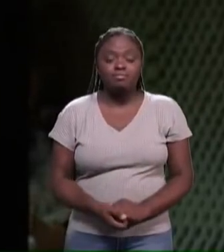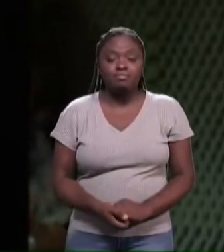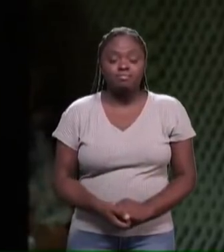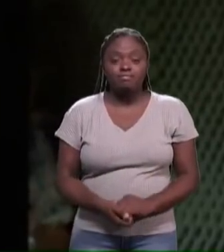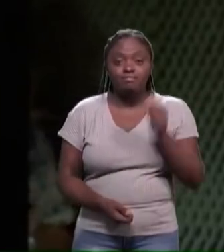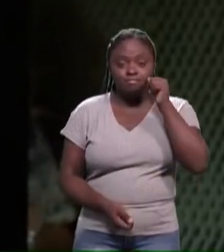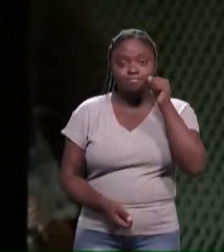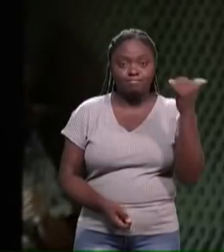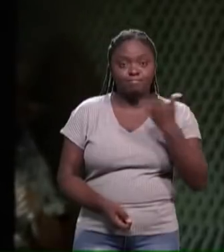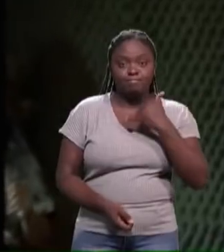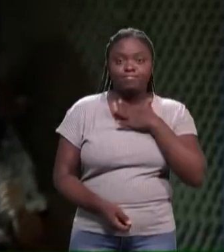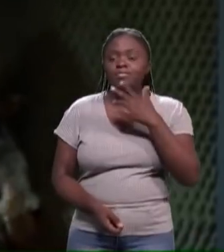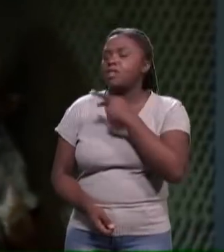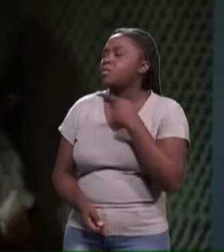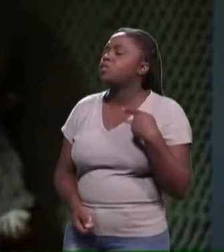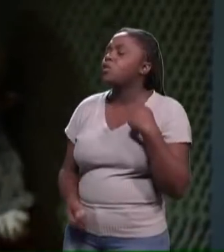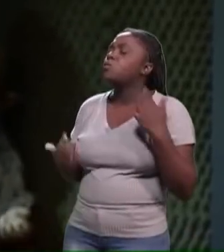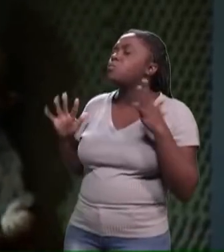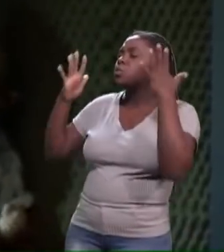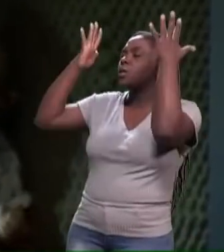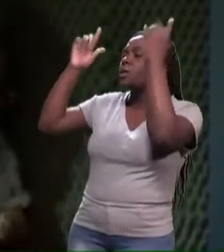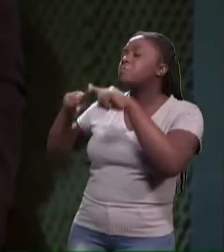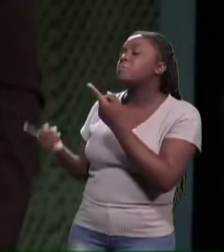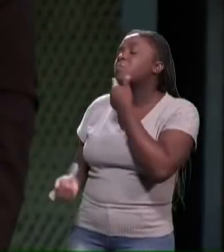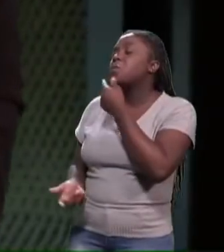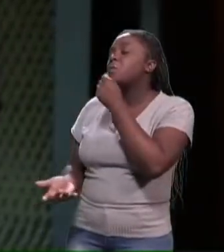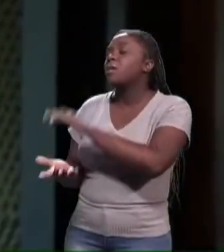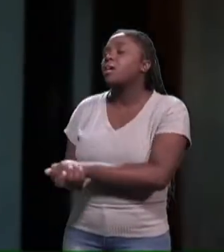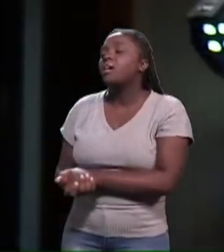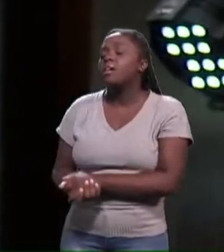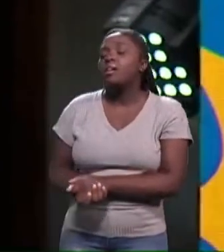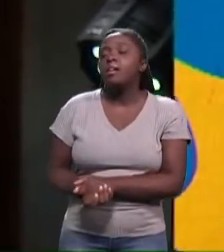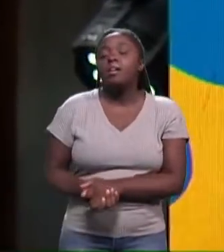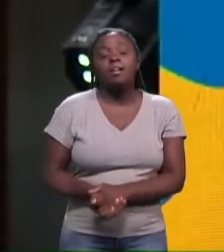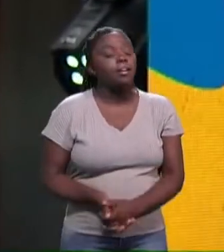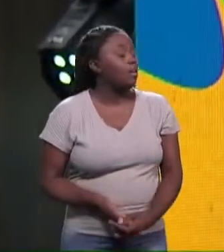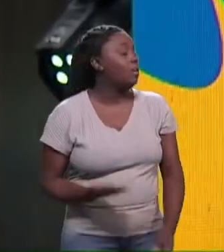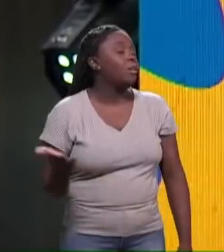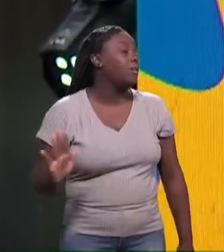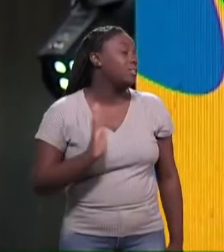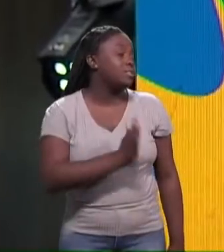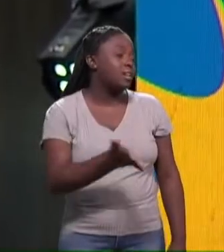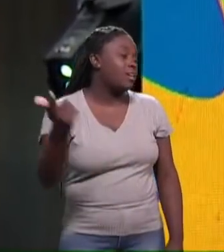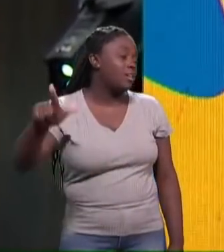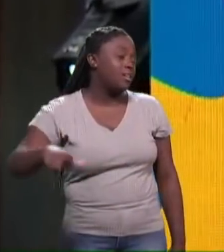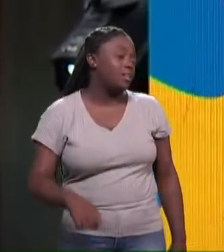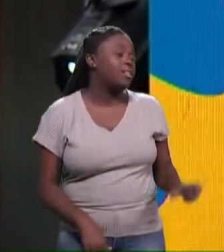A menina falou comigo: pastor, eu estou apaixonado por um homem casado. Eu falei: ele já é de outra.